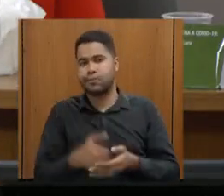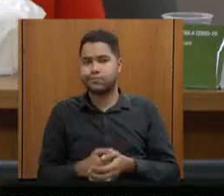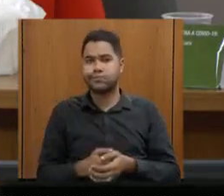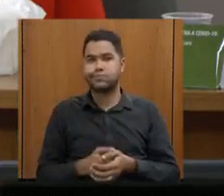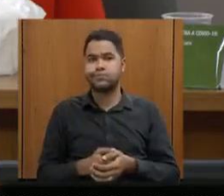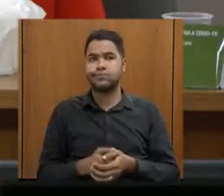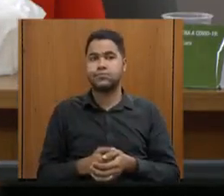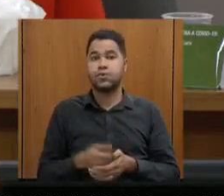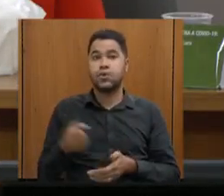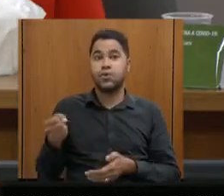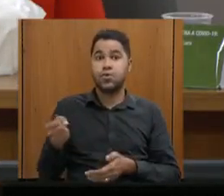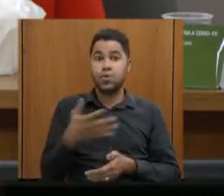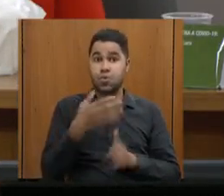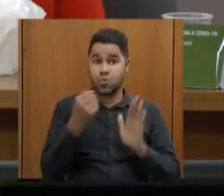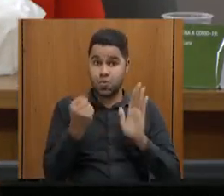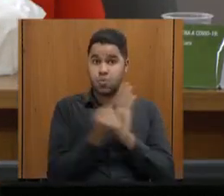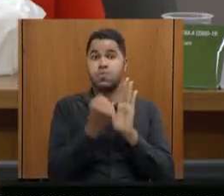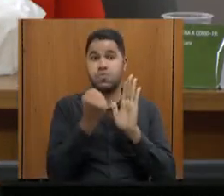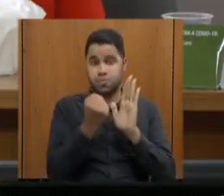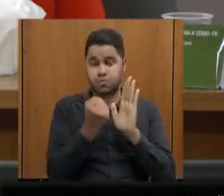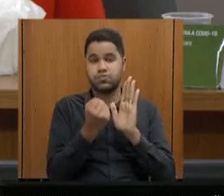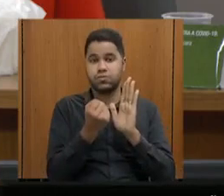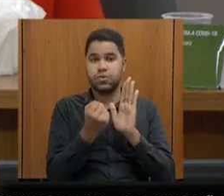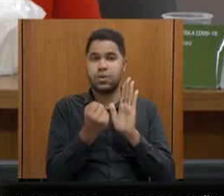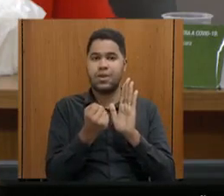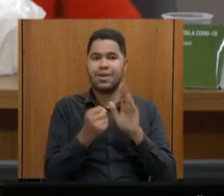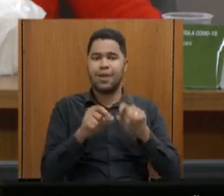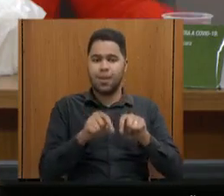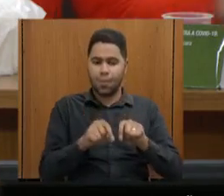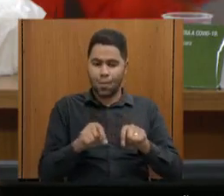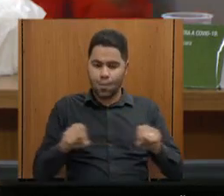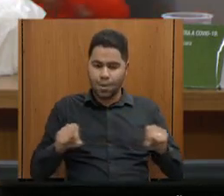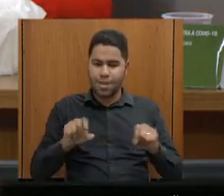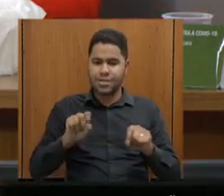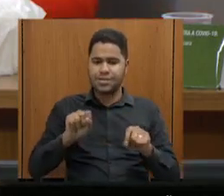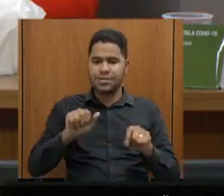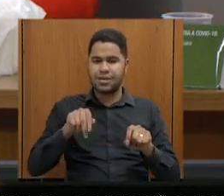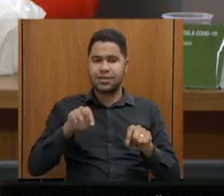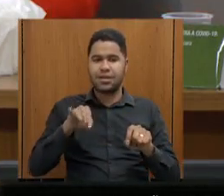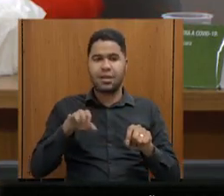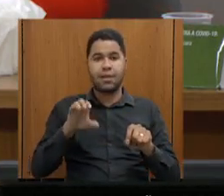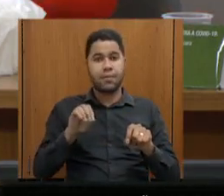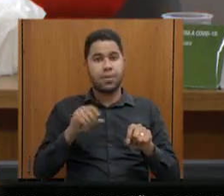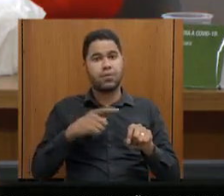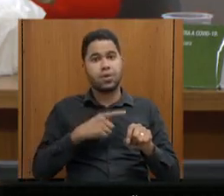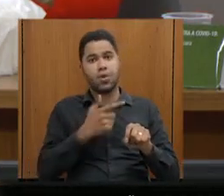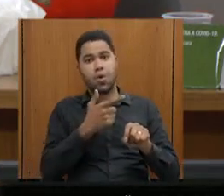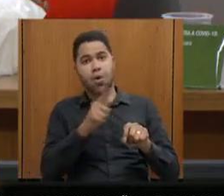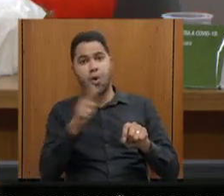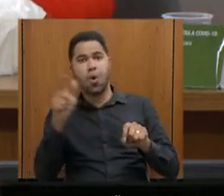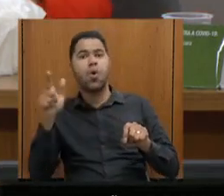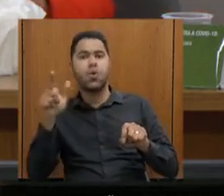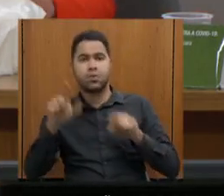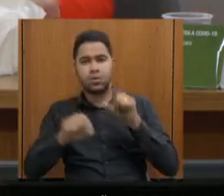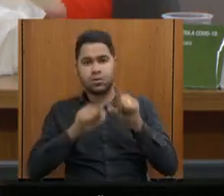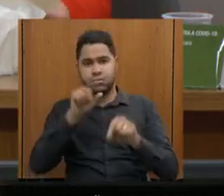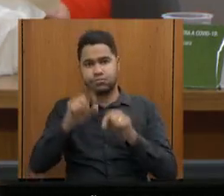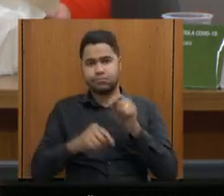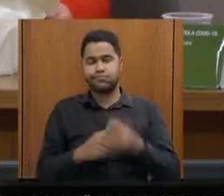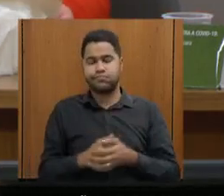frente a esse novo Marco do saneamento a gente acha que existem outras alternativas